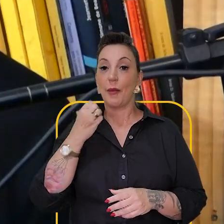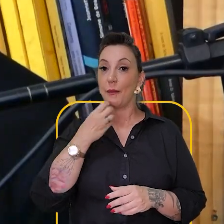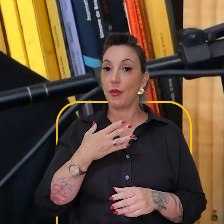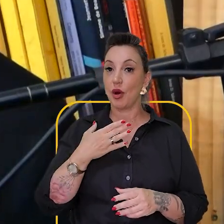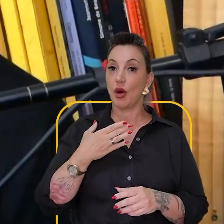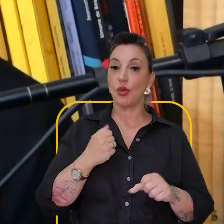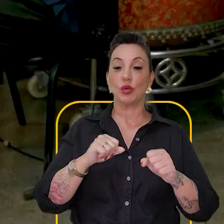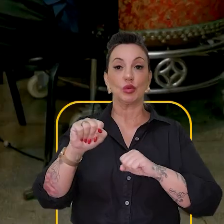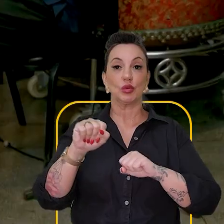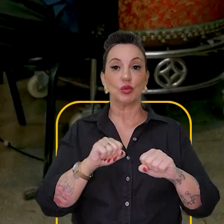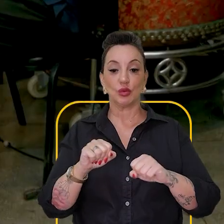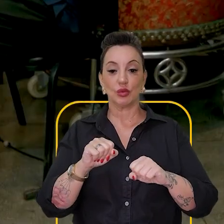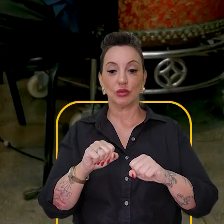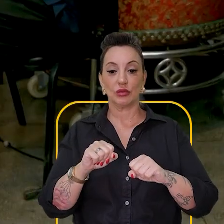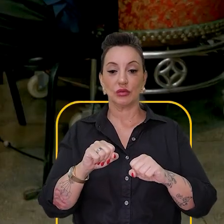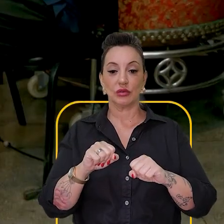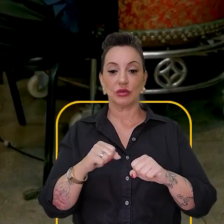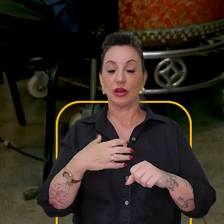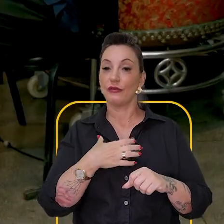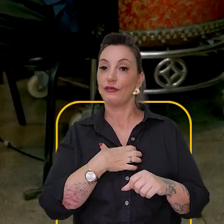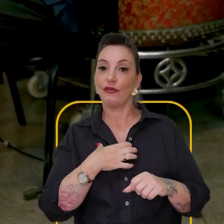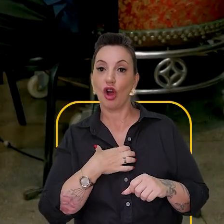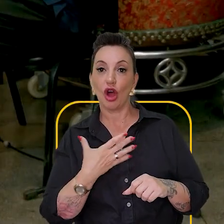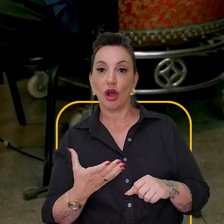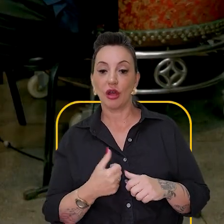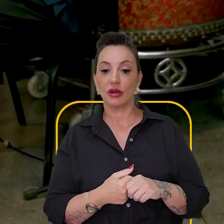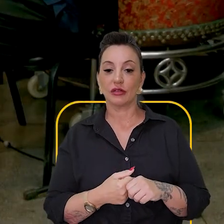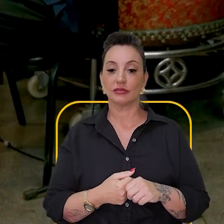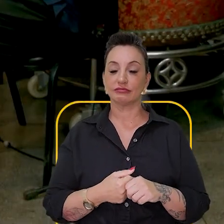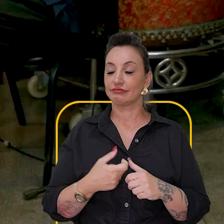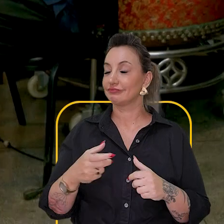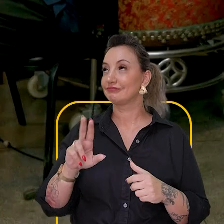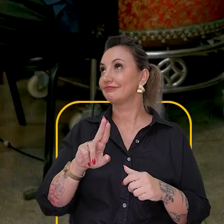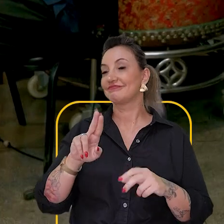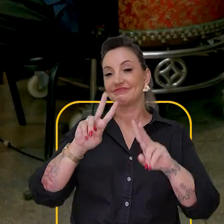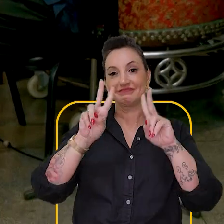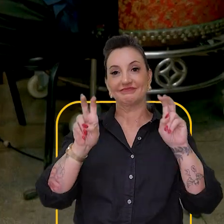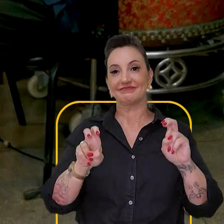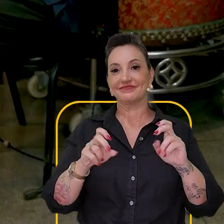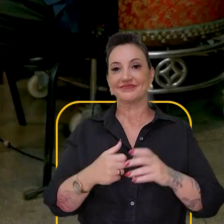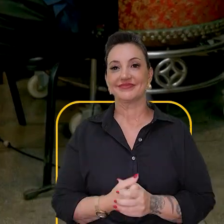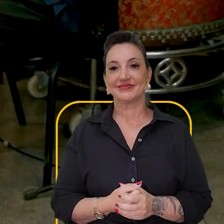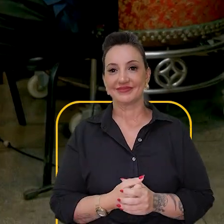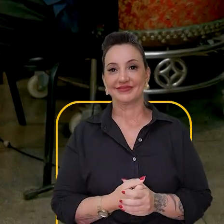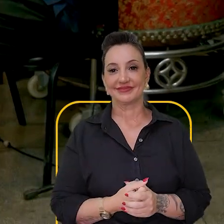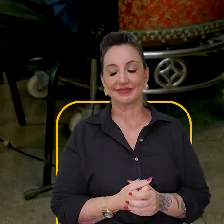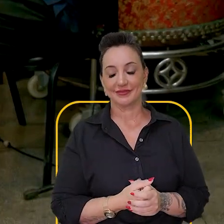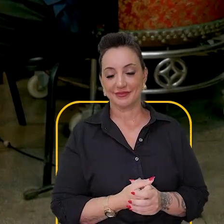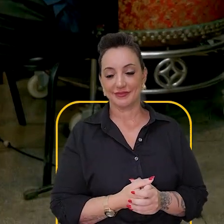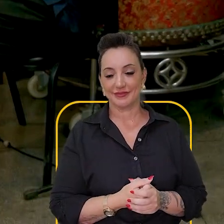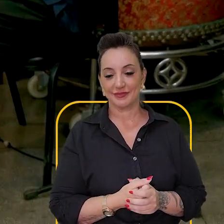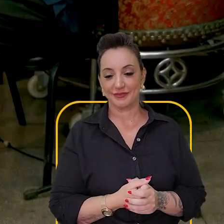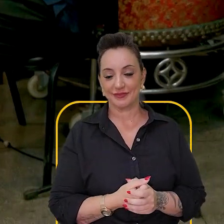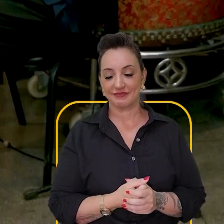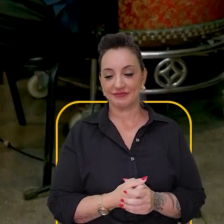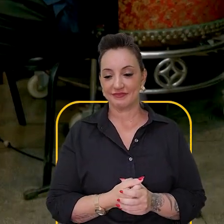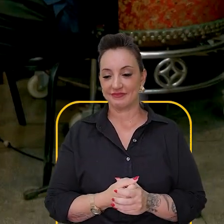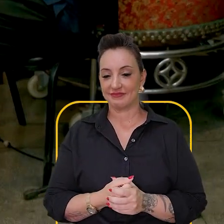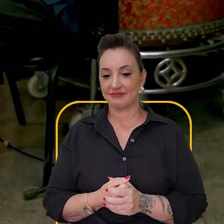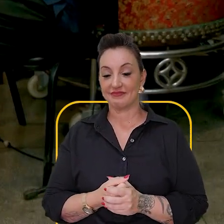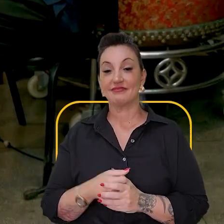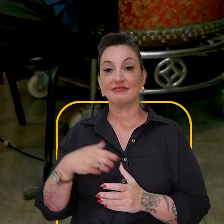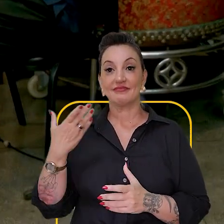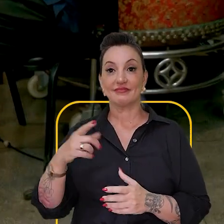pessoa né E aí os alunos dele eram muito bons de luta de cati de forma né o termo que você quiser